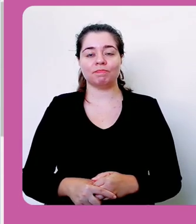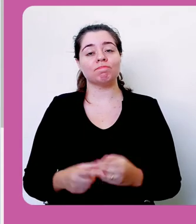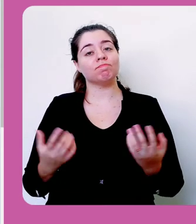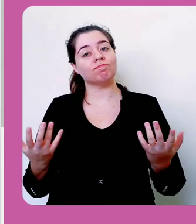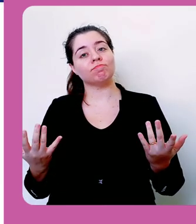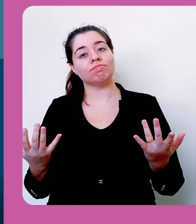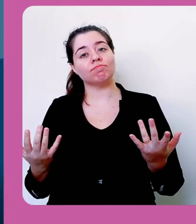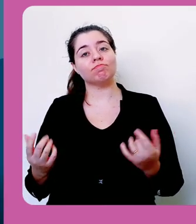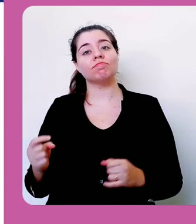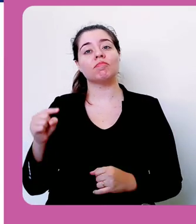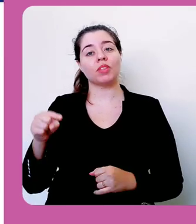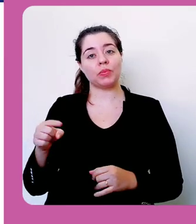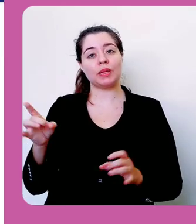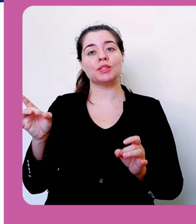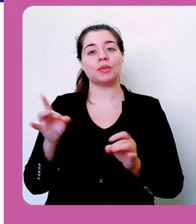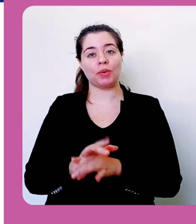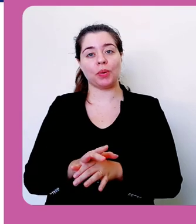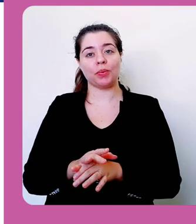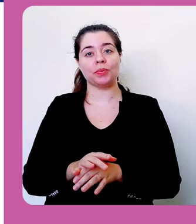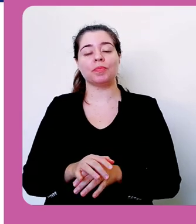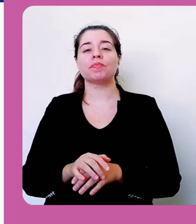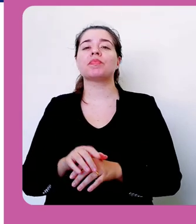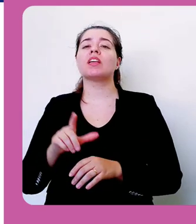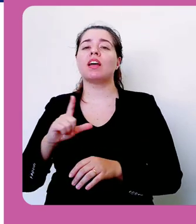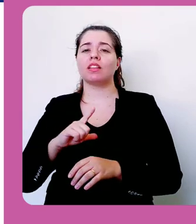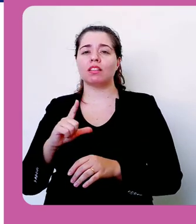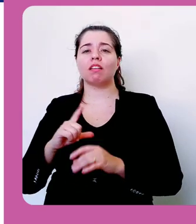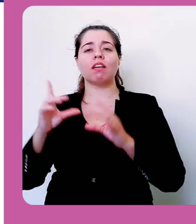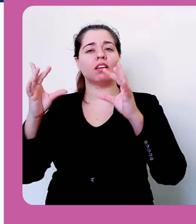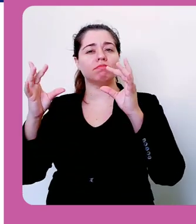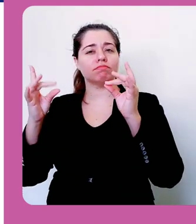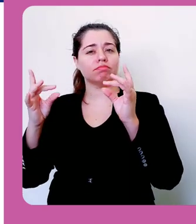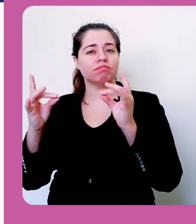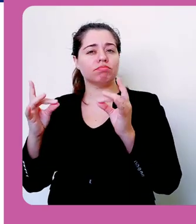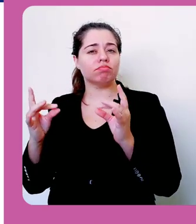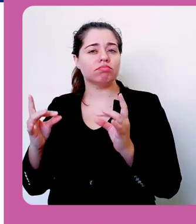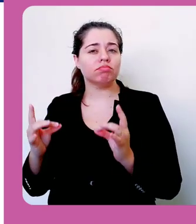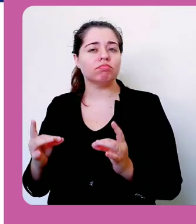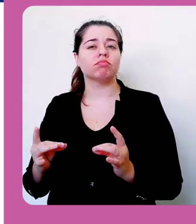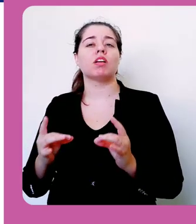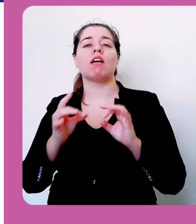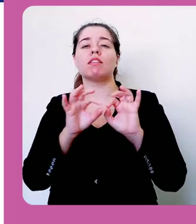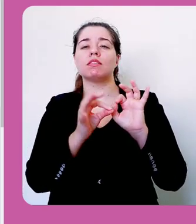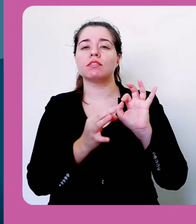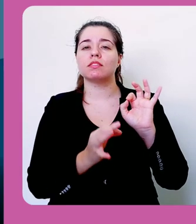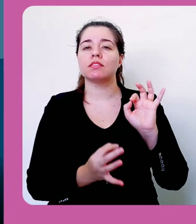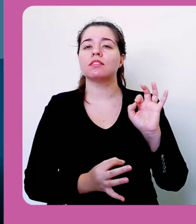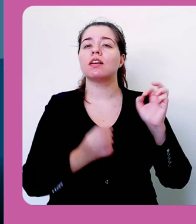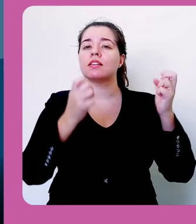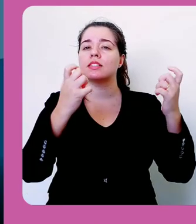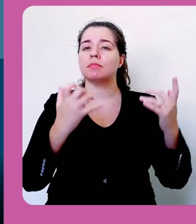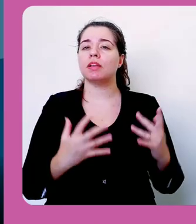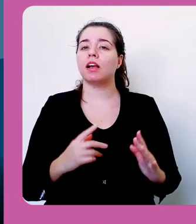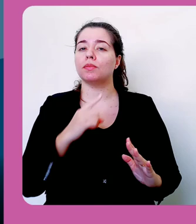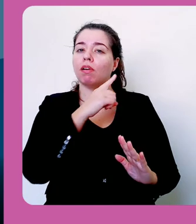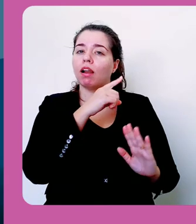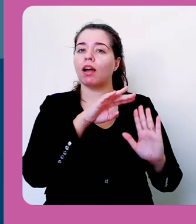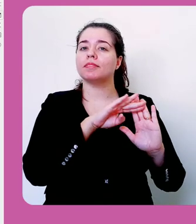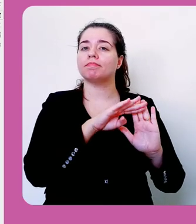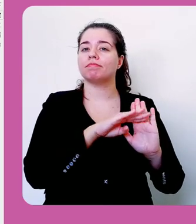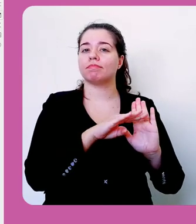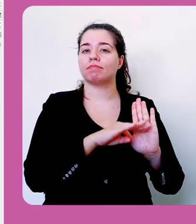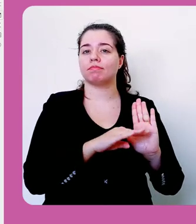Então esse é o nosso workflow. Uma descrição mais completa e mais bem mais completa lá na documentação do